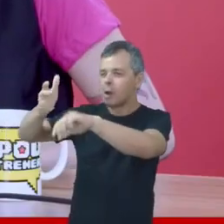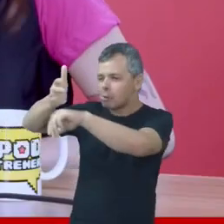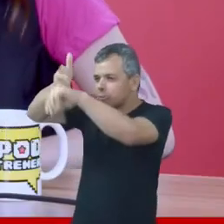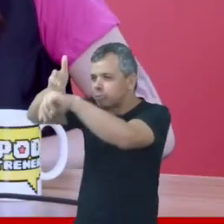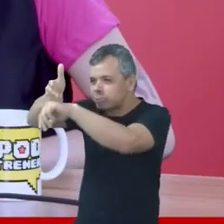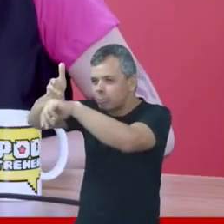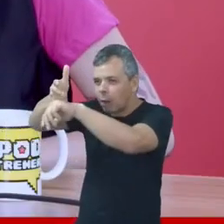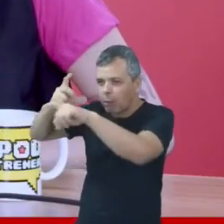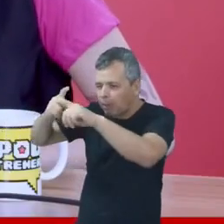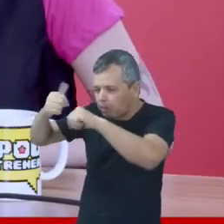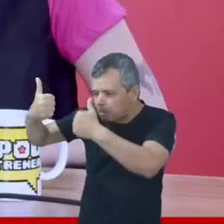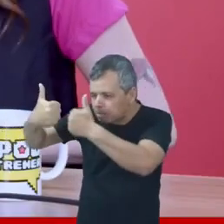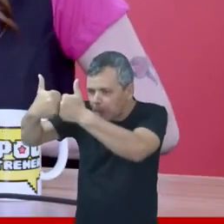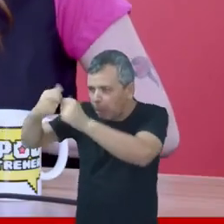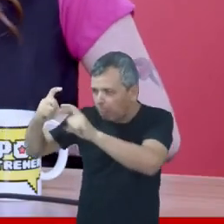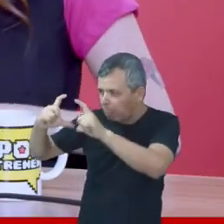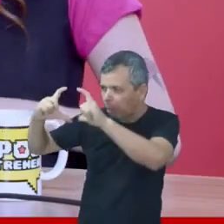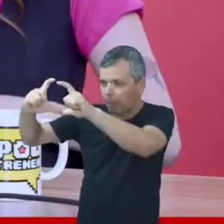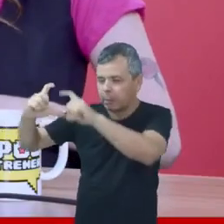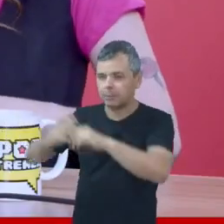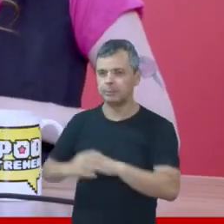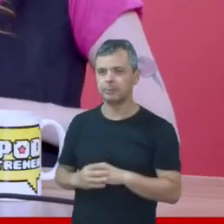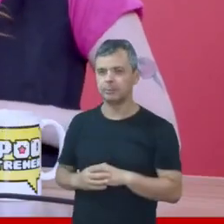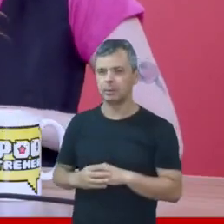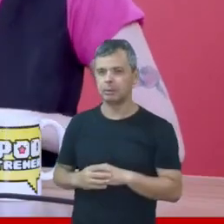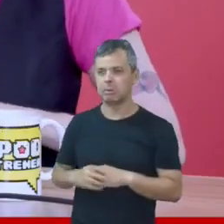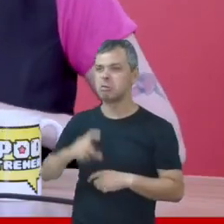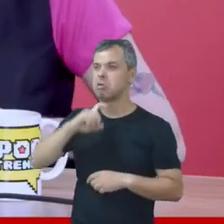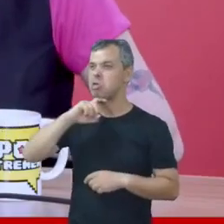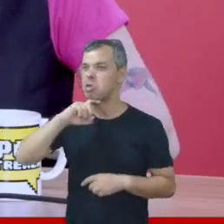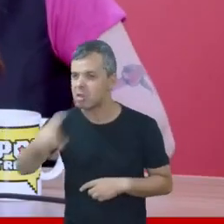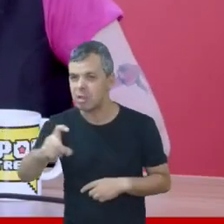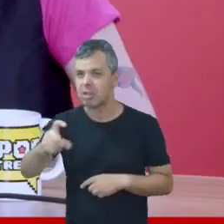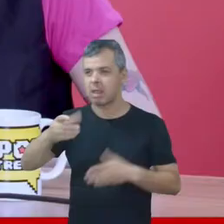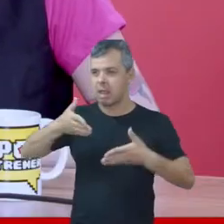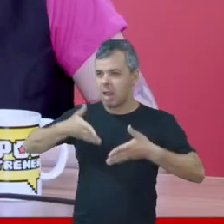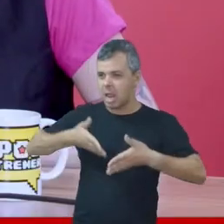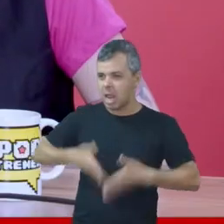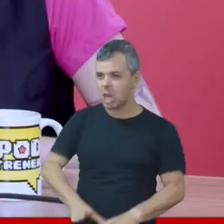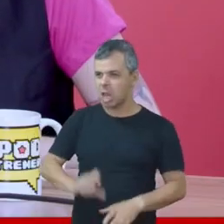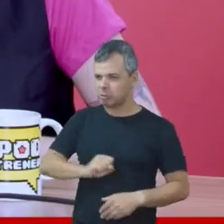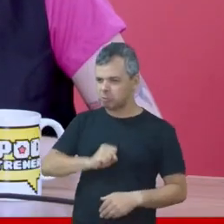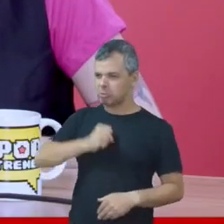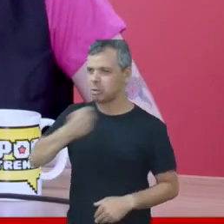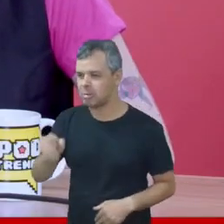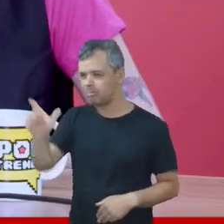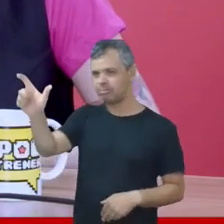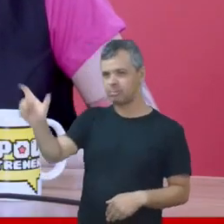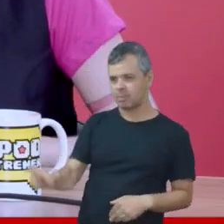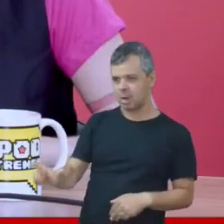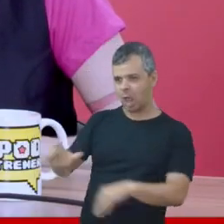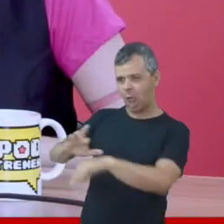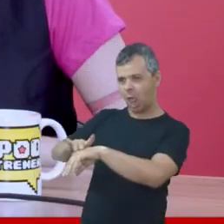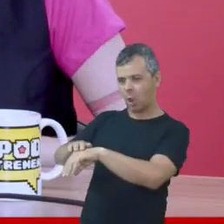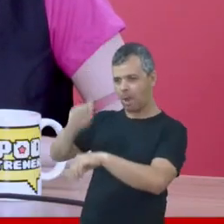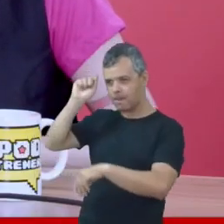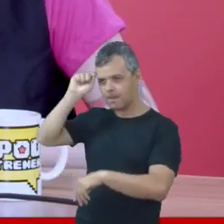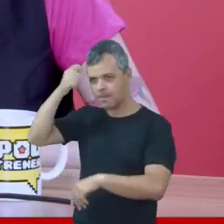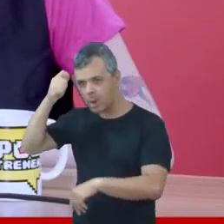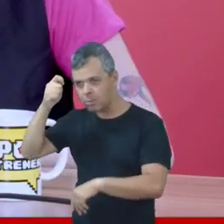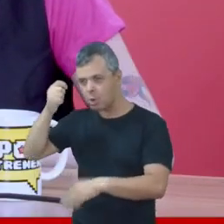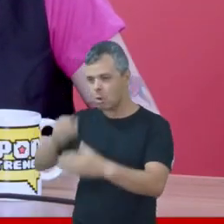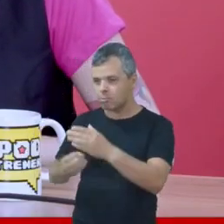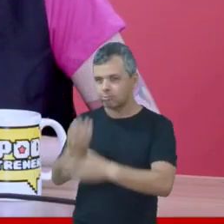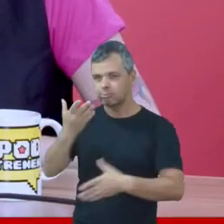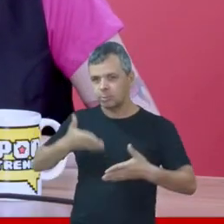quero proximidade com vocês. Ninguém nasce odiando outra pessoa pela cor de sua pele, por sua